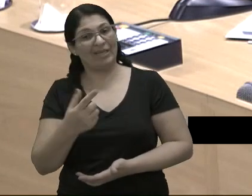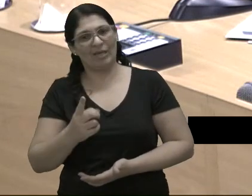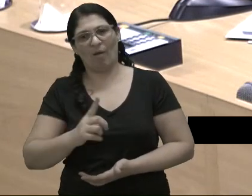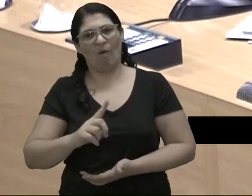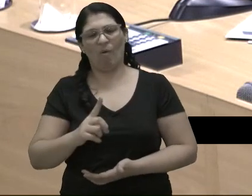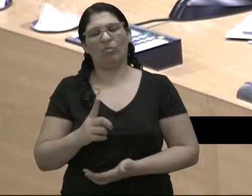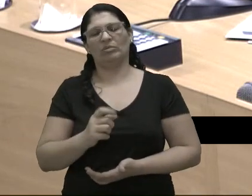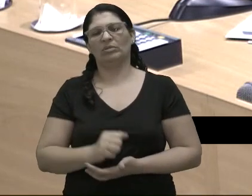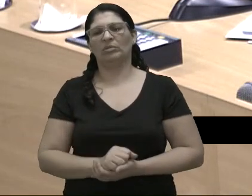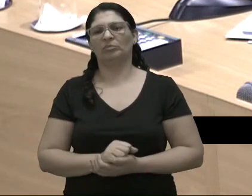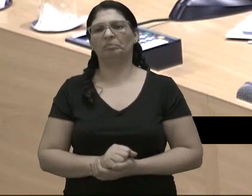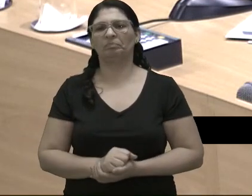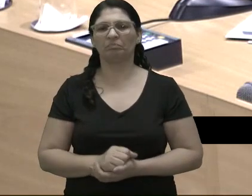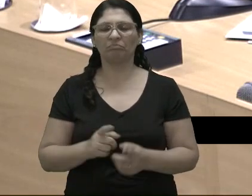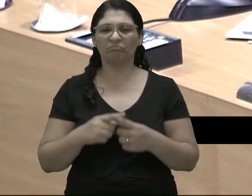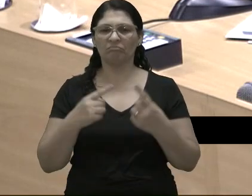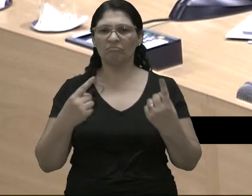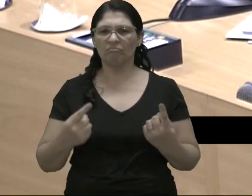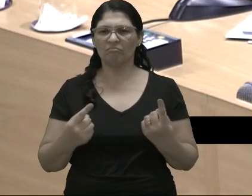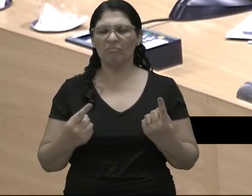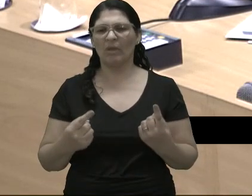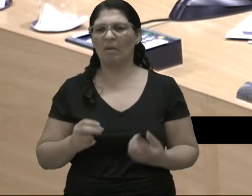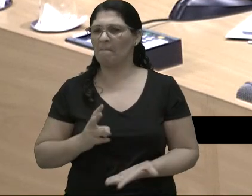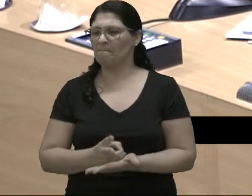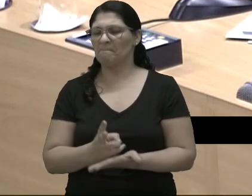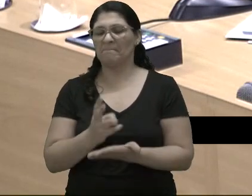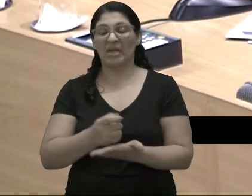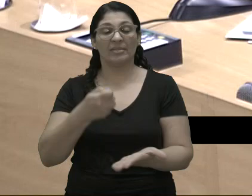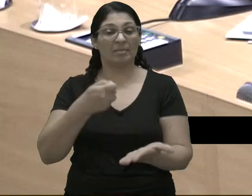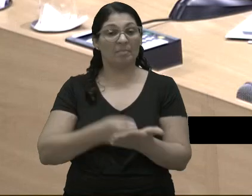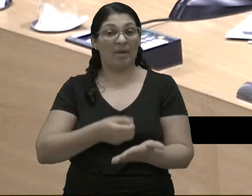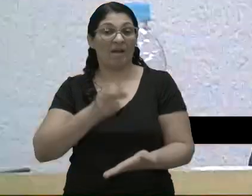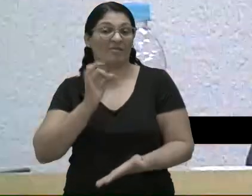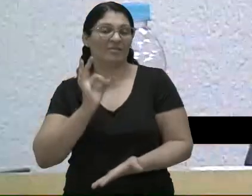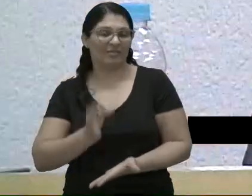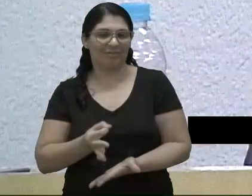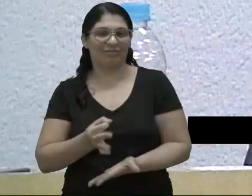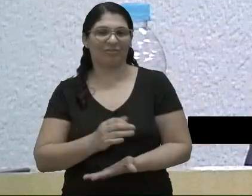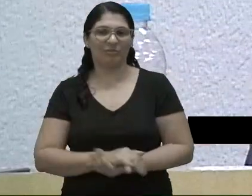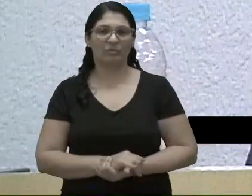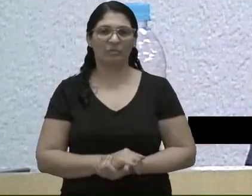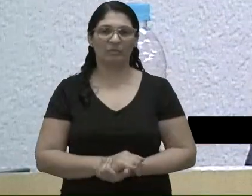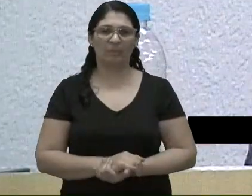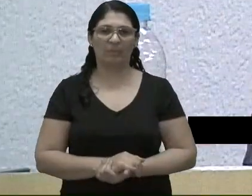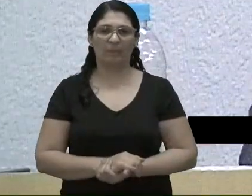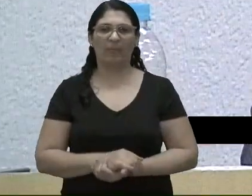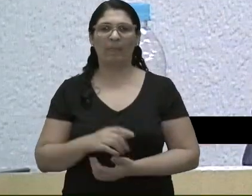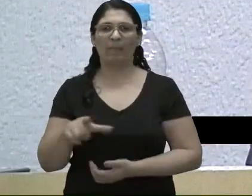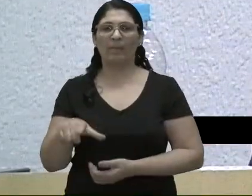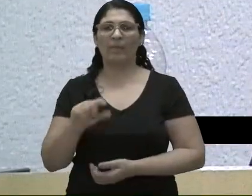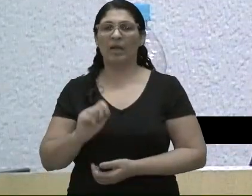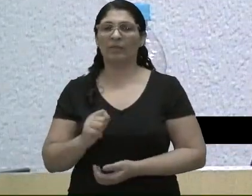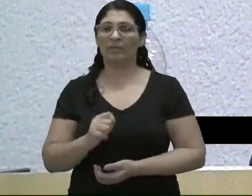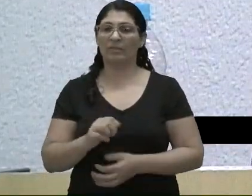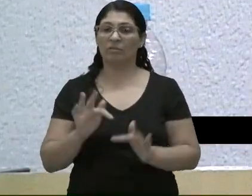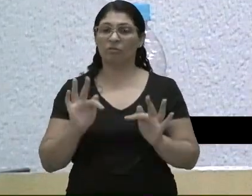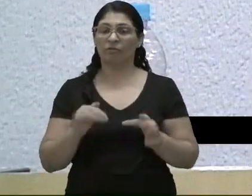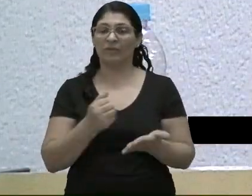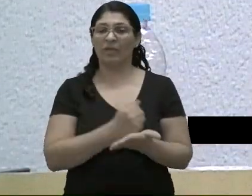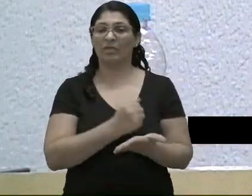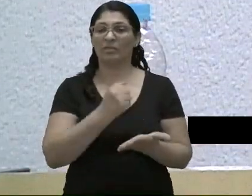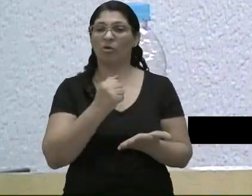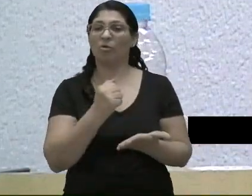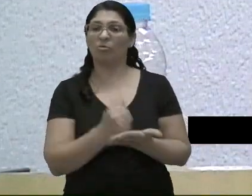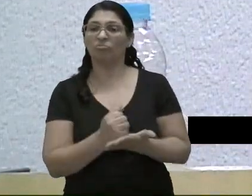outra atrasou. Então, mas normalmente eles eram pontuais nos pagamentos. Sim. E a decisão de rescindir o contrato, de finalizar o